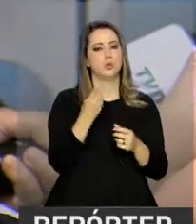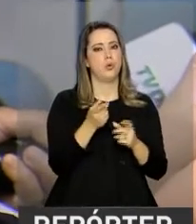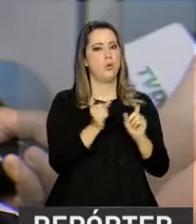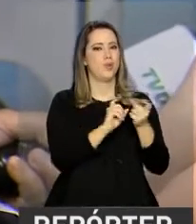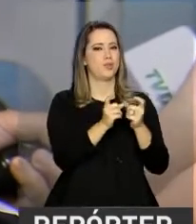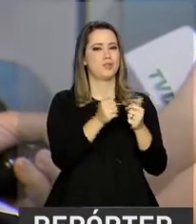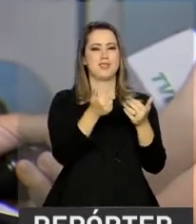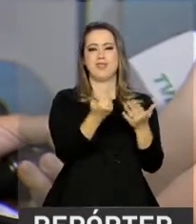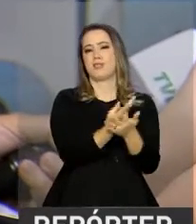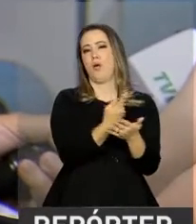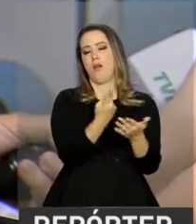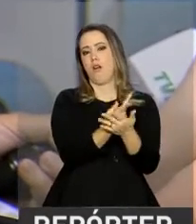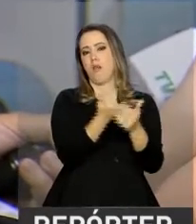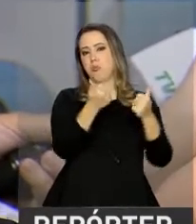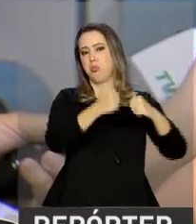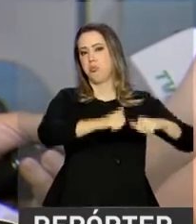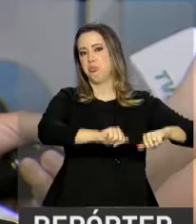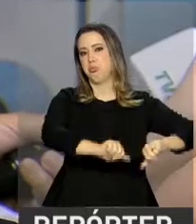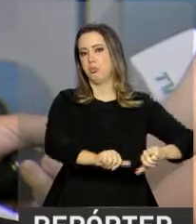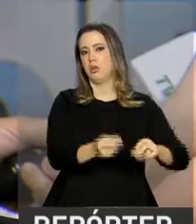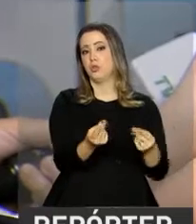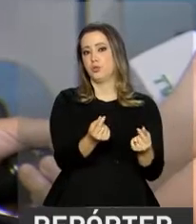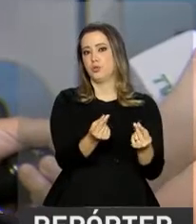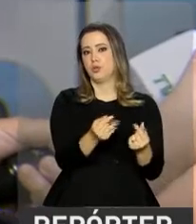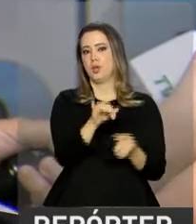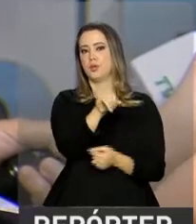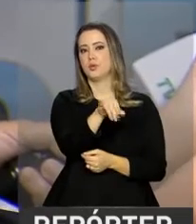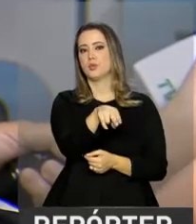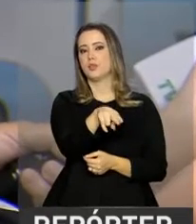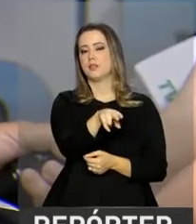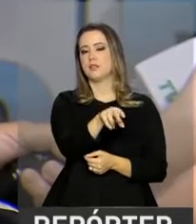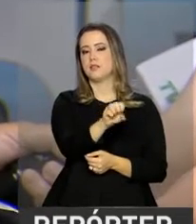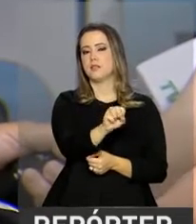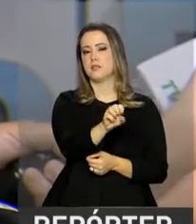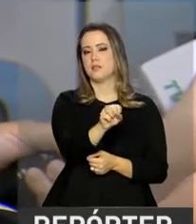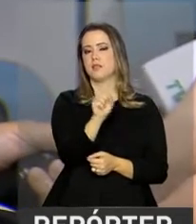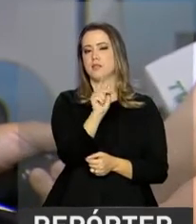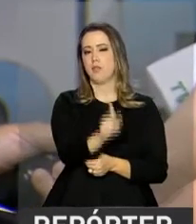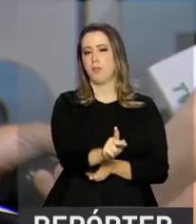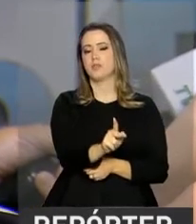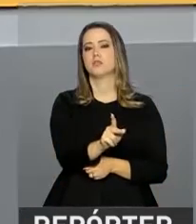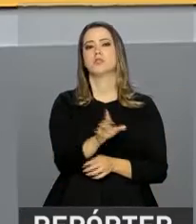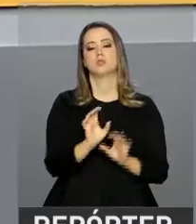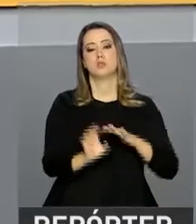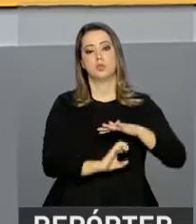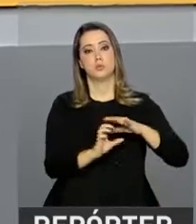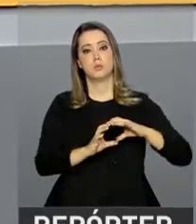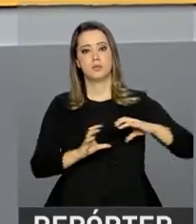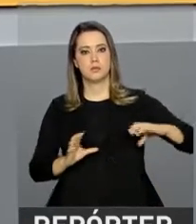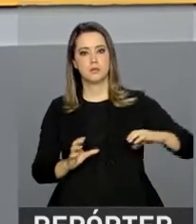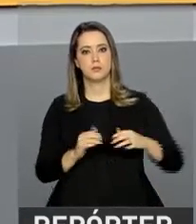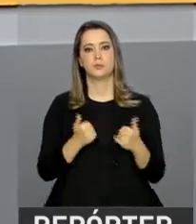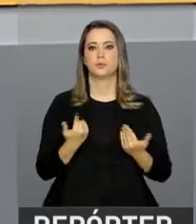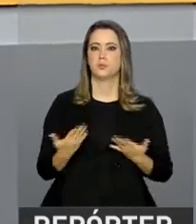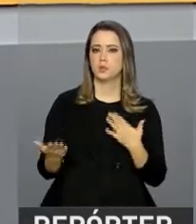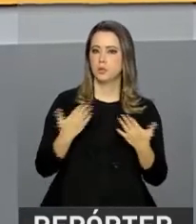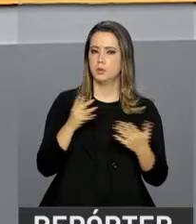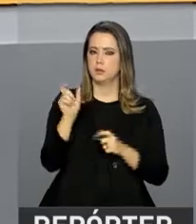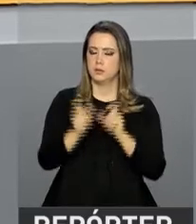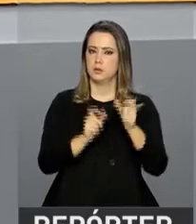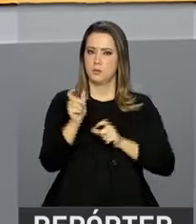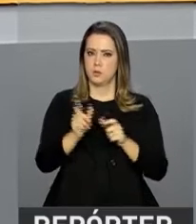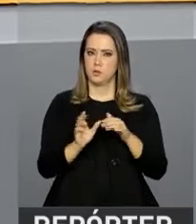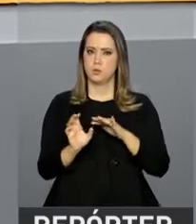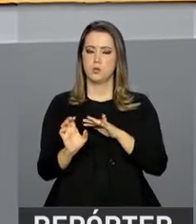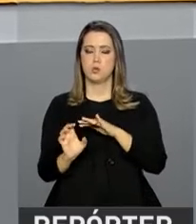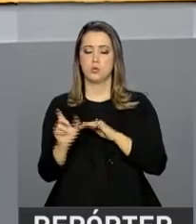de má gestão na aplicação de recursos de fundos de investimento todos eles vinculados a grandes empresas estatais em relação às pessoas físicas